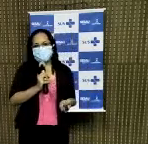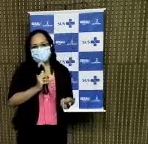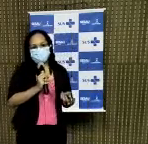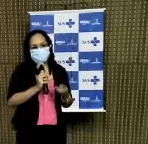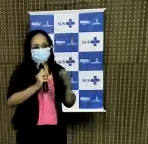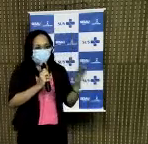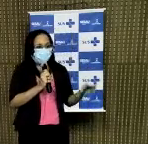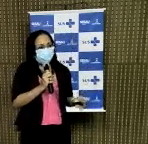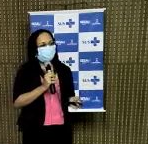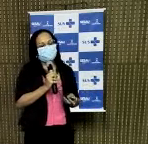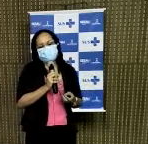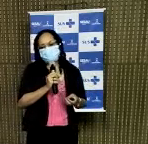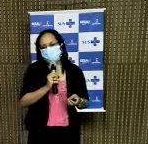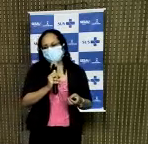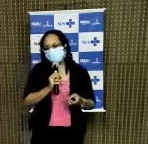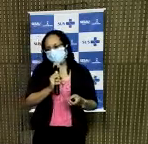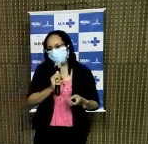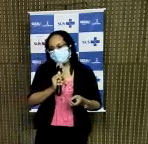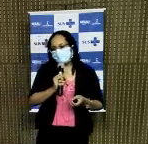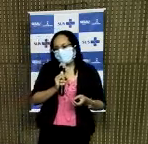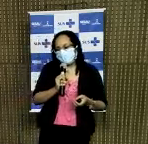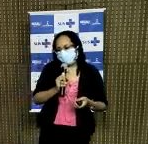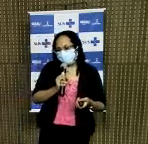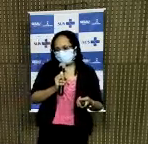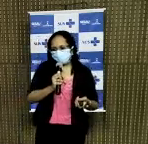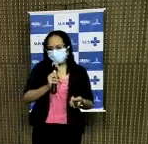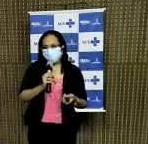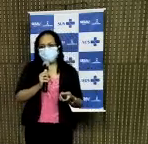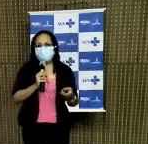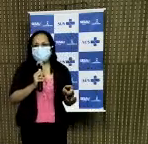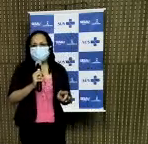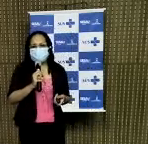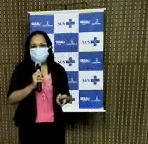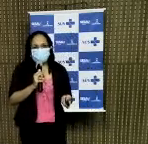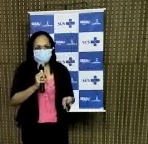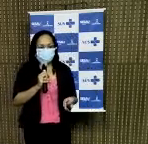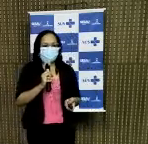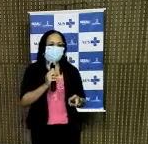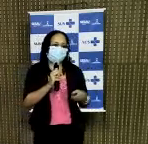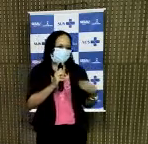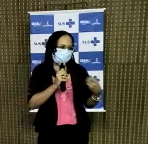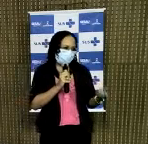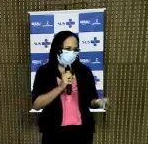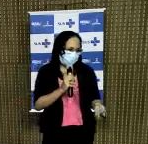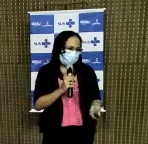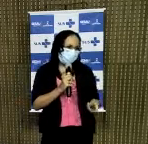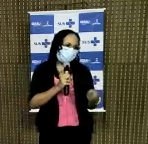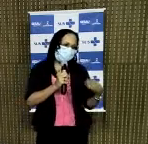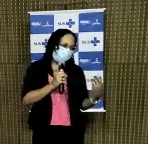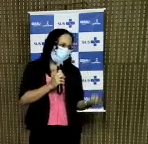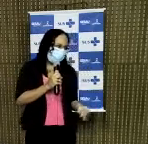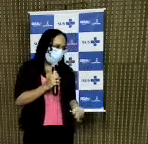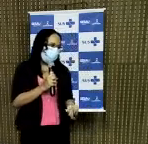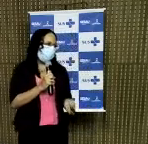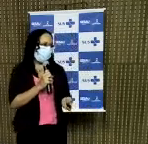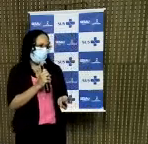olhar mais apurado, né, em relação a eles. Mas em 2021 a gente também tem alguns pontos que fizeram a diferença e que